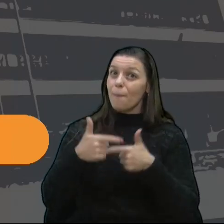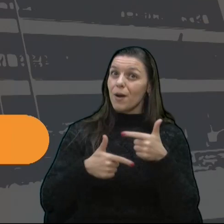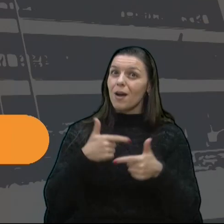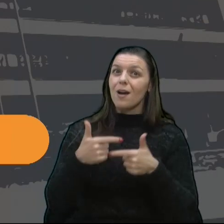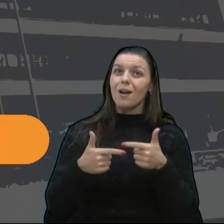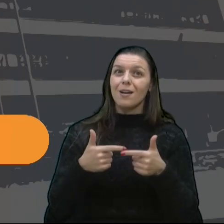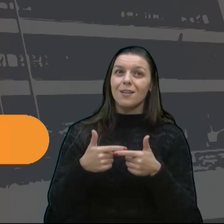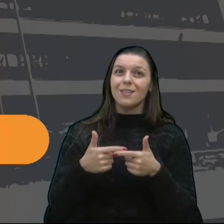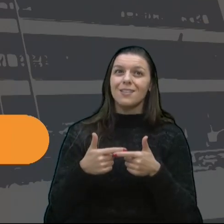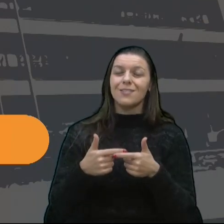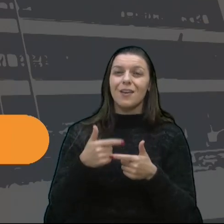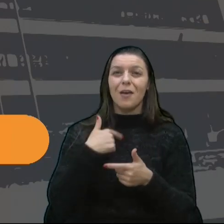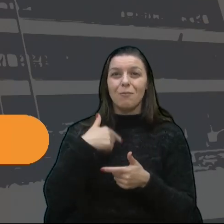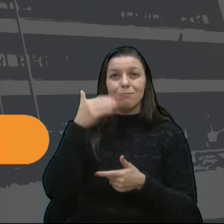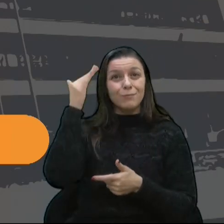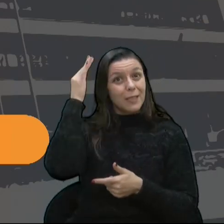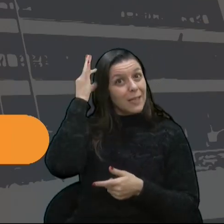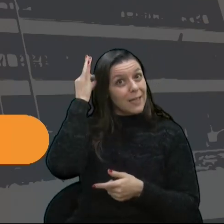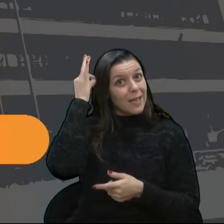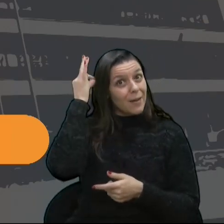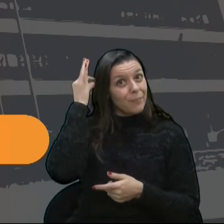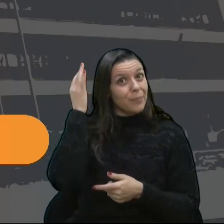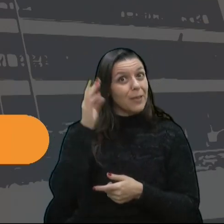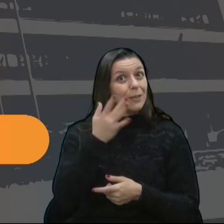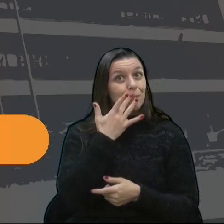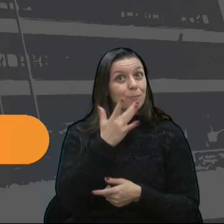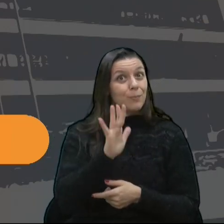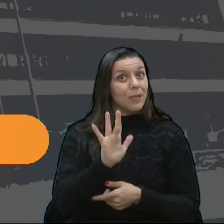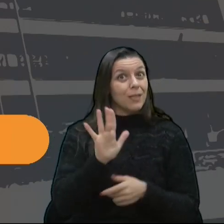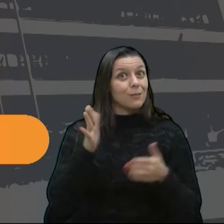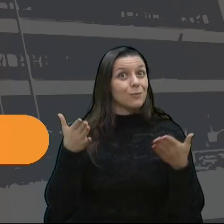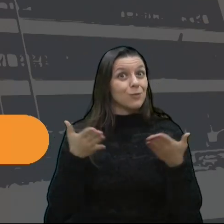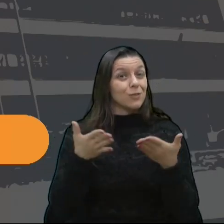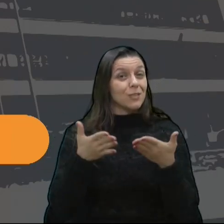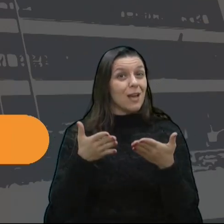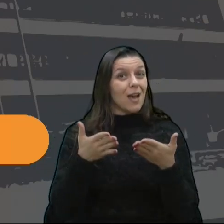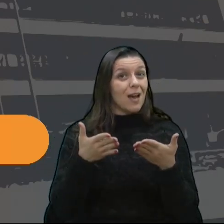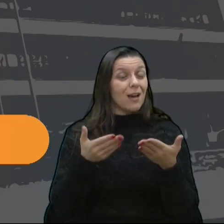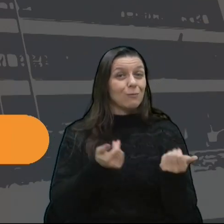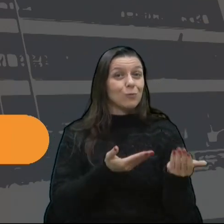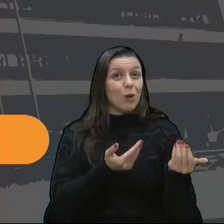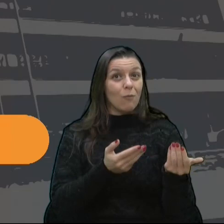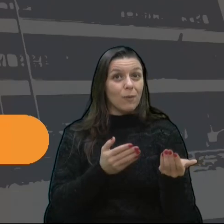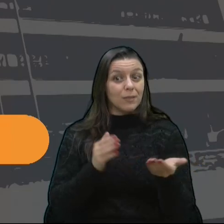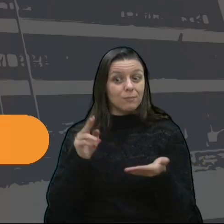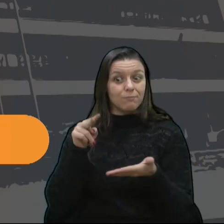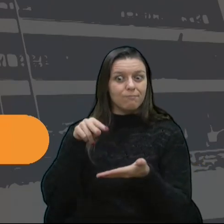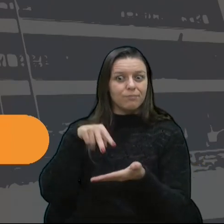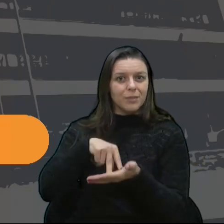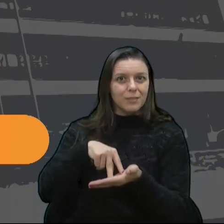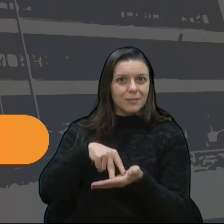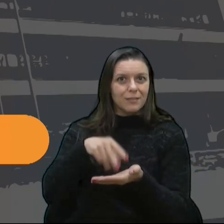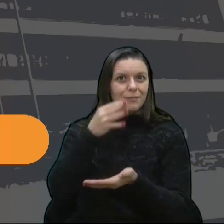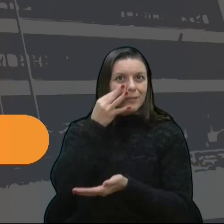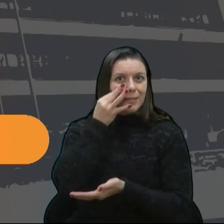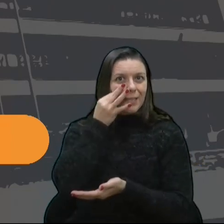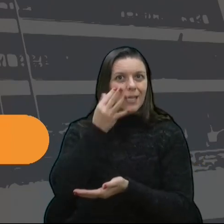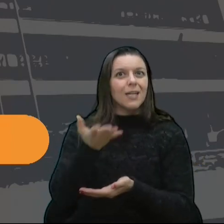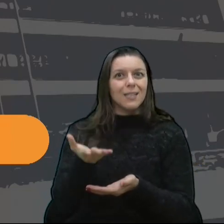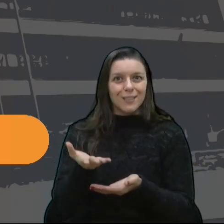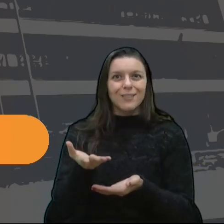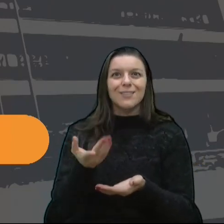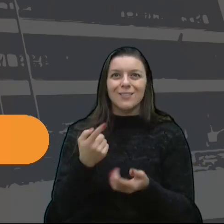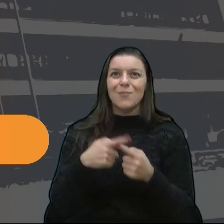de cabeça branca, a gente precisa botar eles, às vezes, com os pés no chão, trazer eles um pouco para a realidade, porque a gente tem